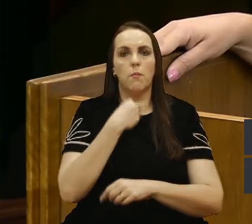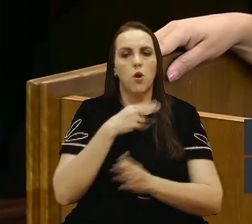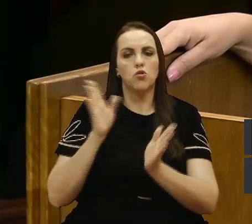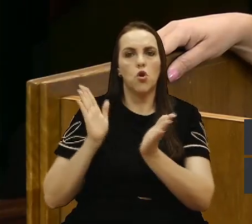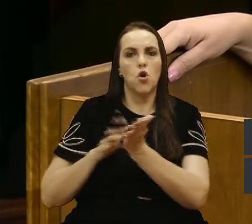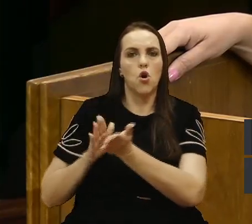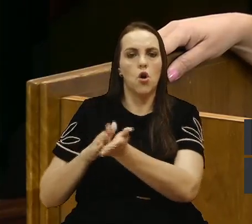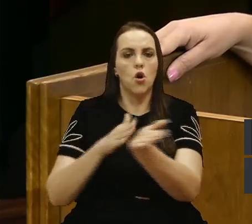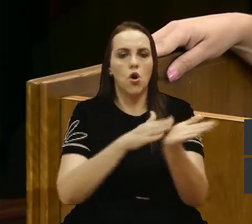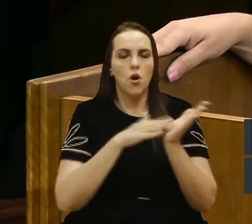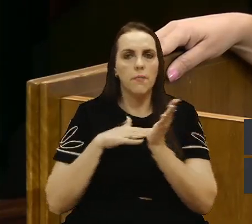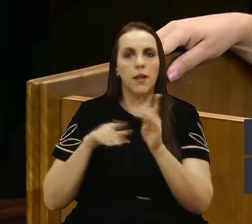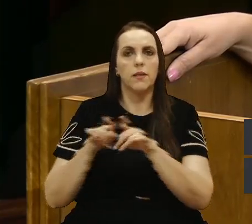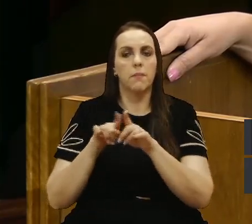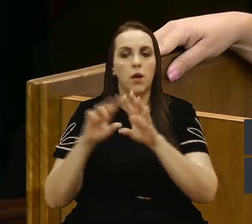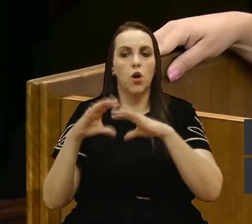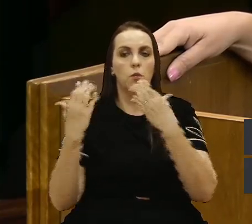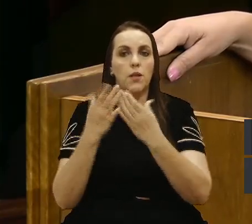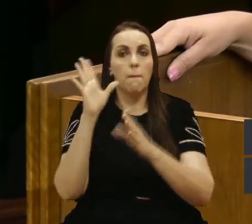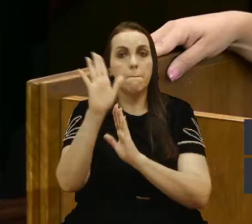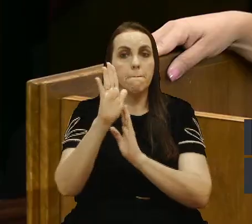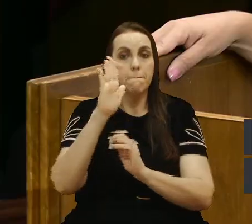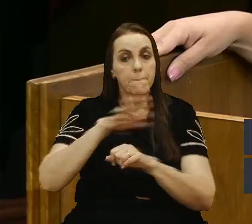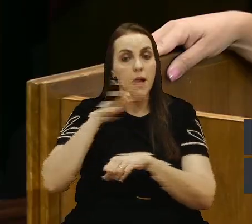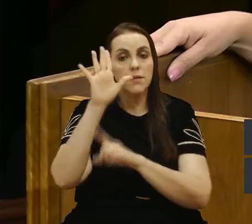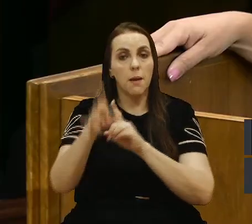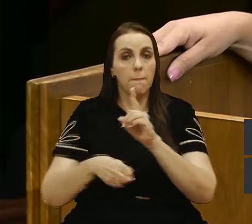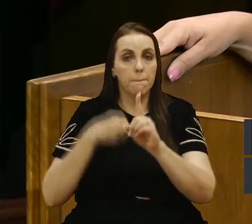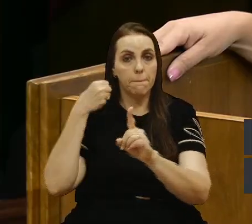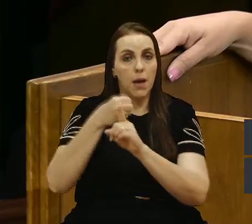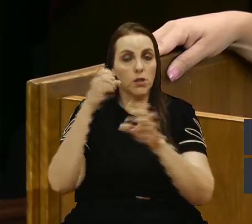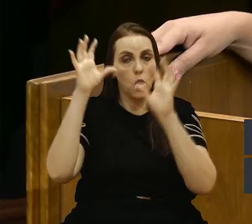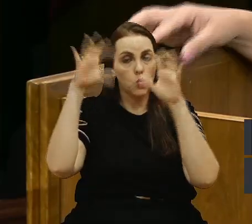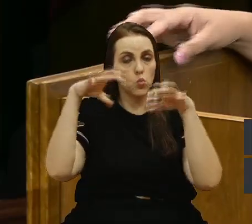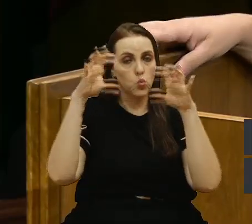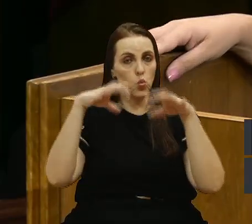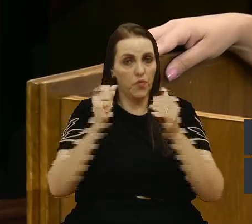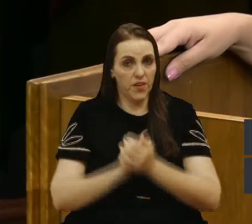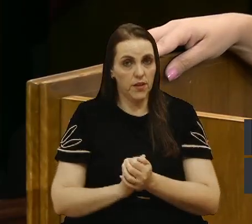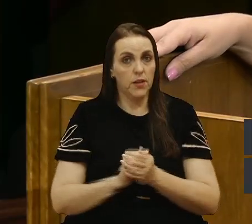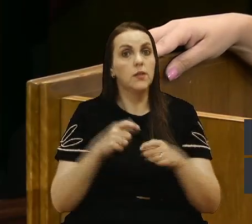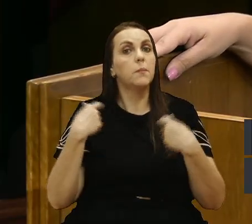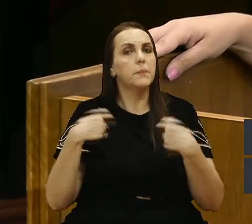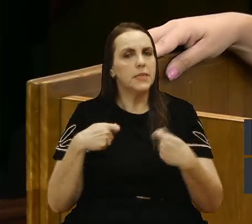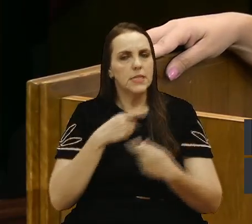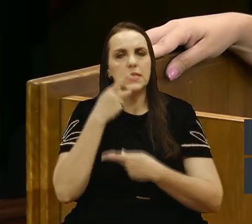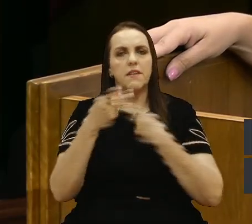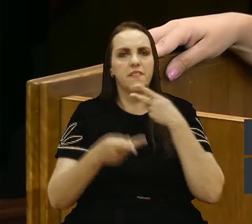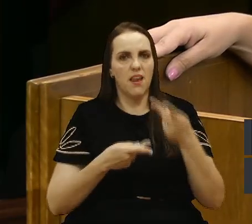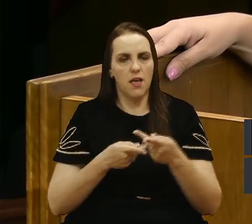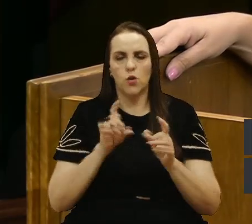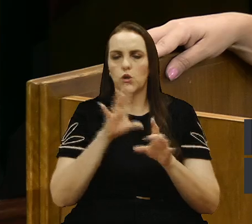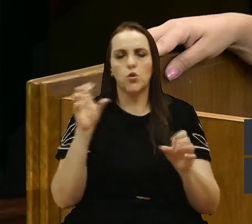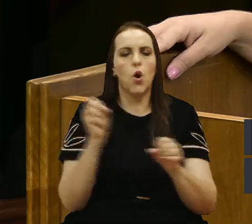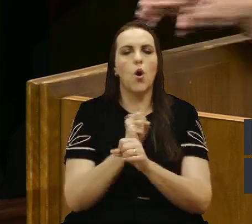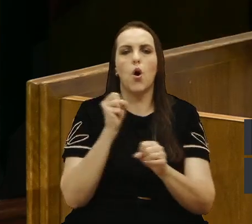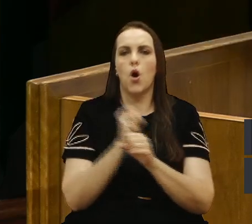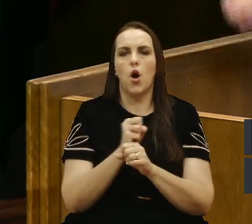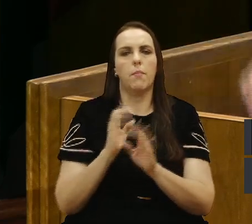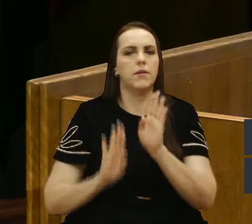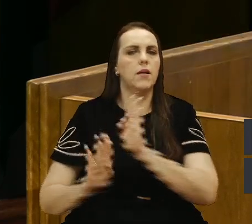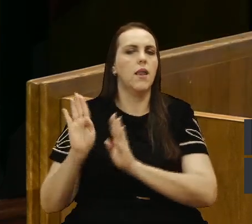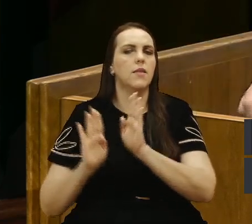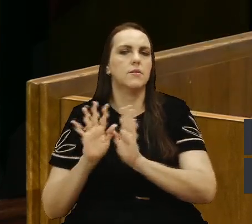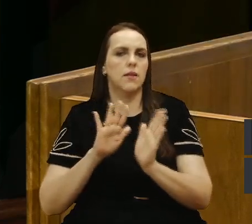dessas comunidades, porque vão ser os mais impactados na questão das chuvas. Então a gente precisa falar, não é só que essas obras estão em licitação, mas